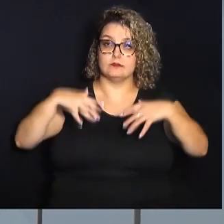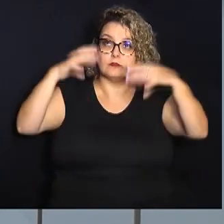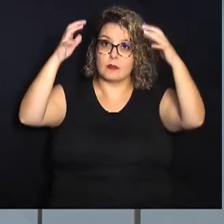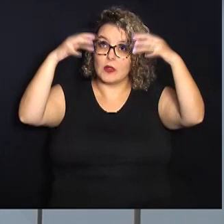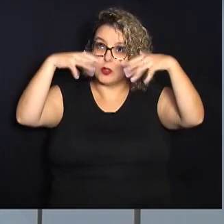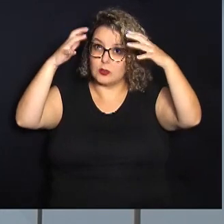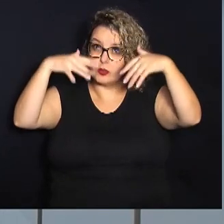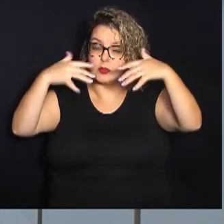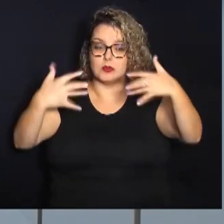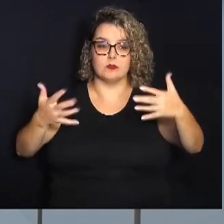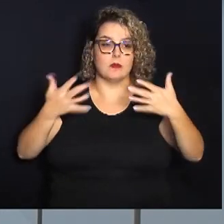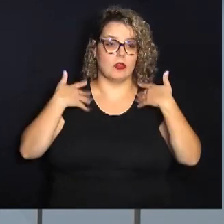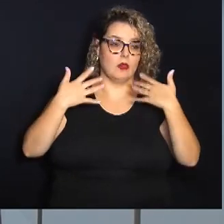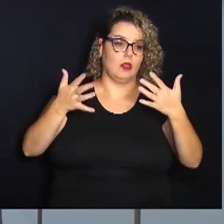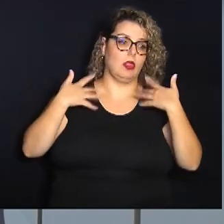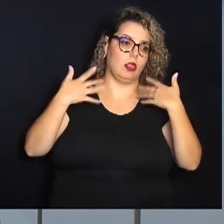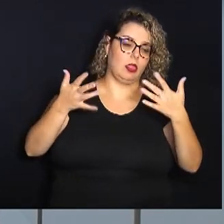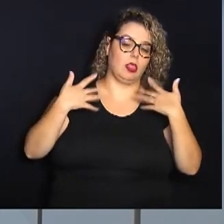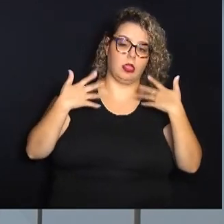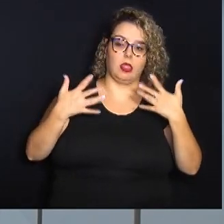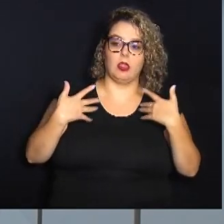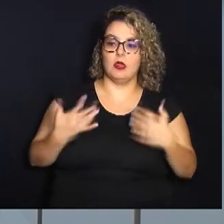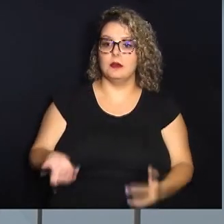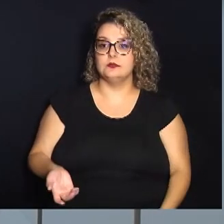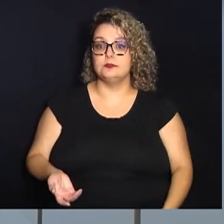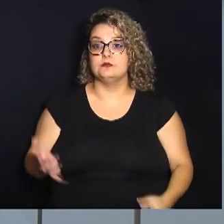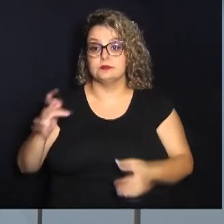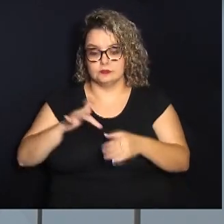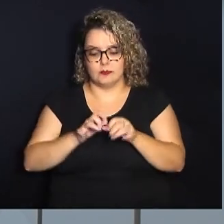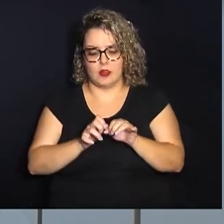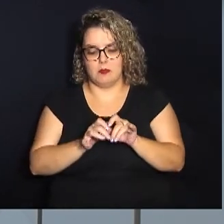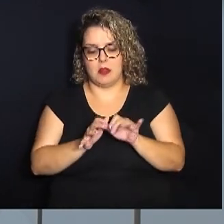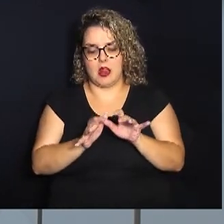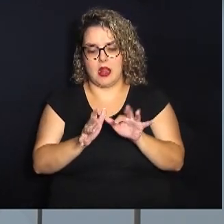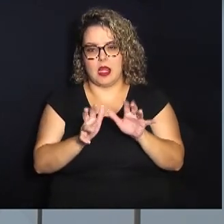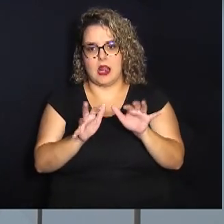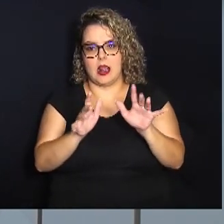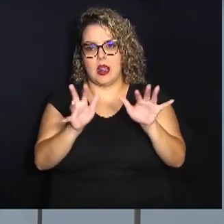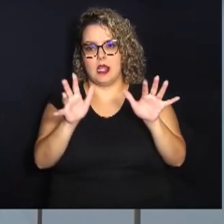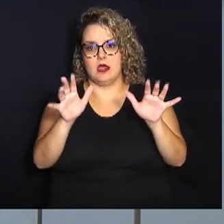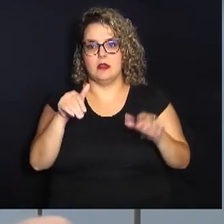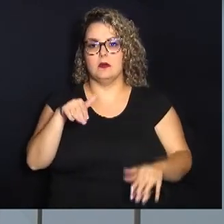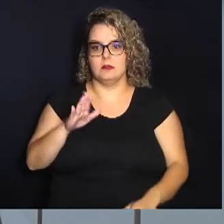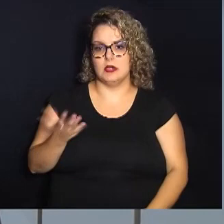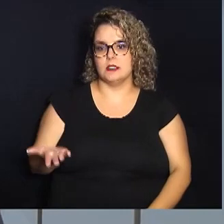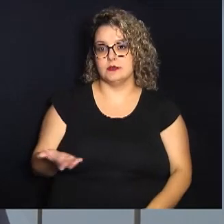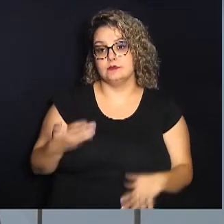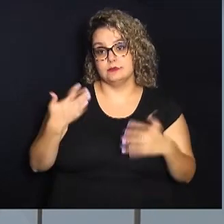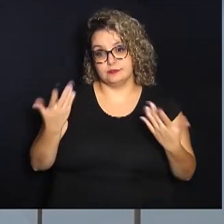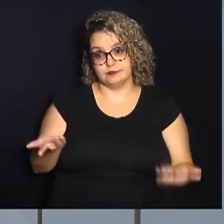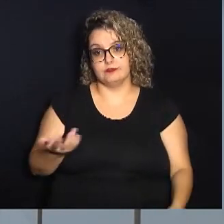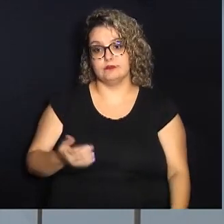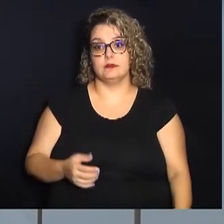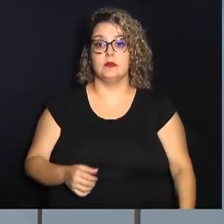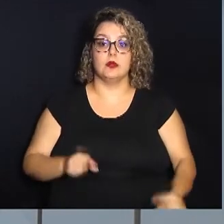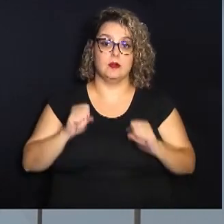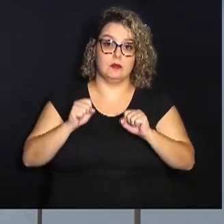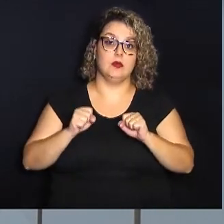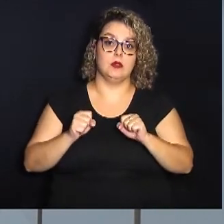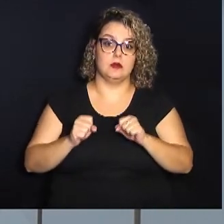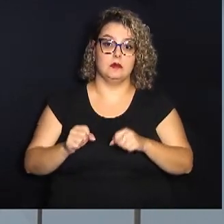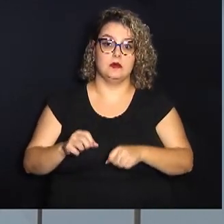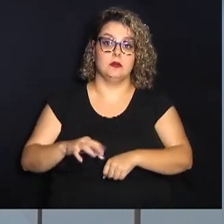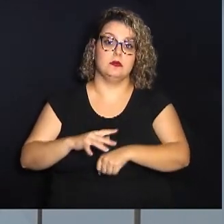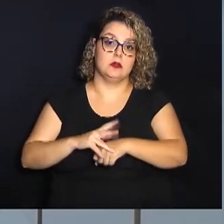calor, a gente tende aí a ter um aumento na replicação do mosquito, ele se reproduz mais e acaba podendo transmitir mais também a